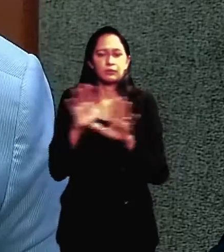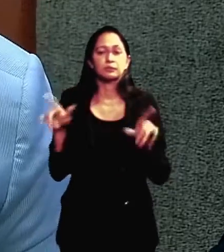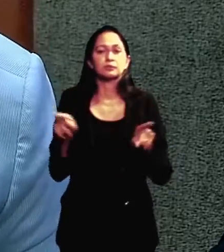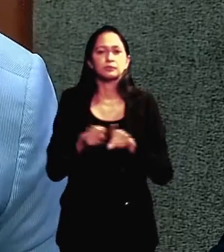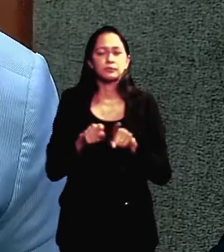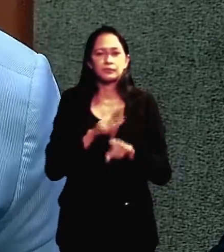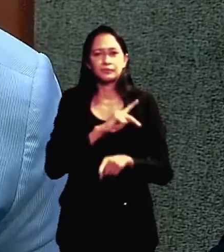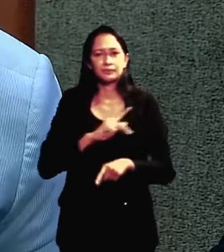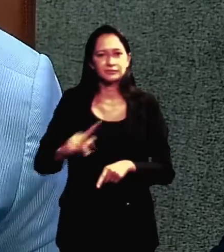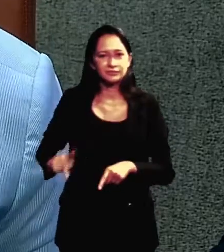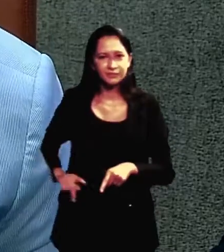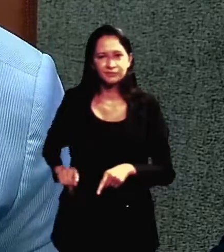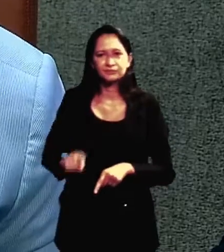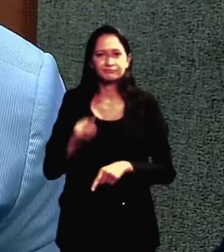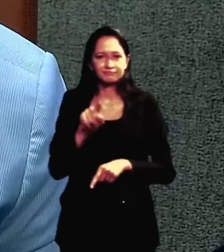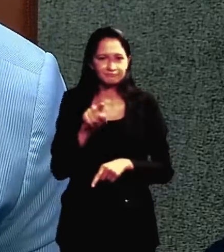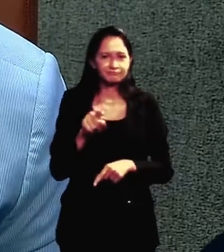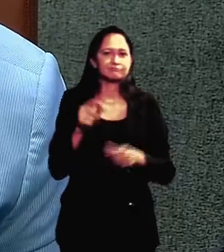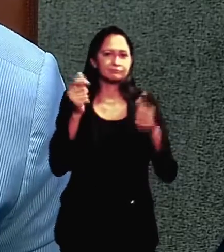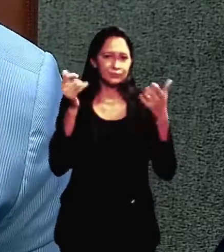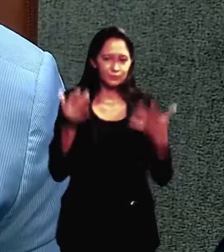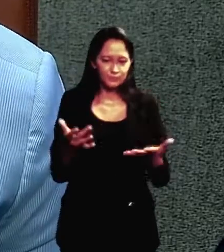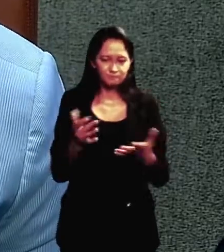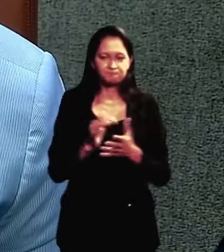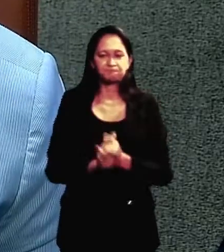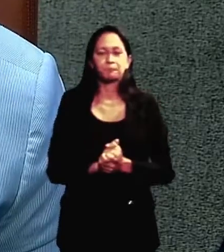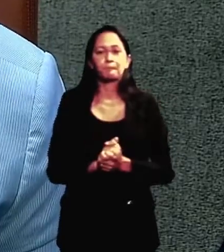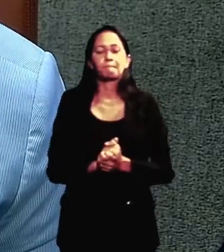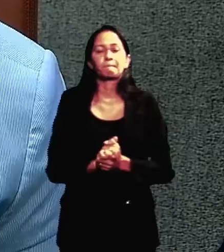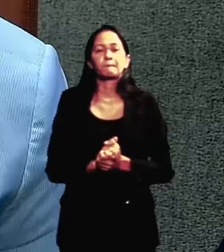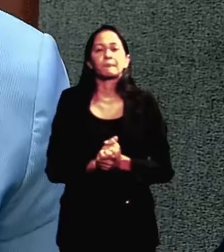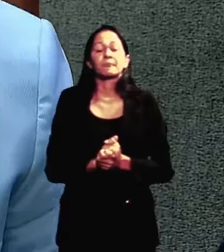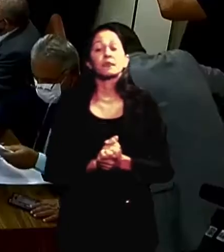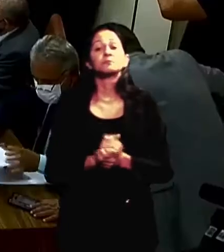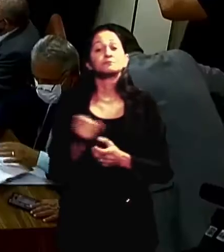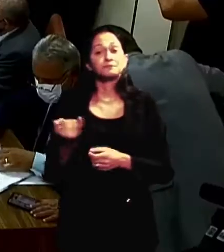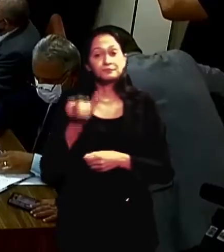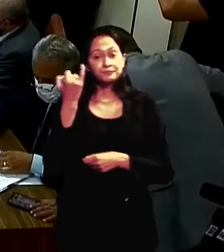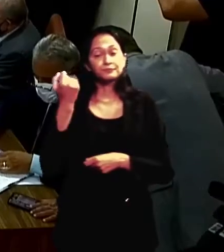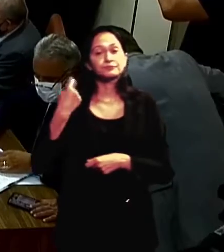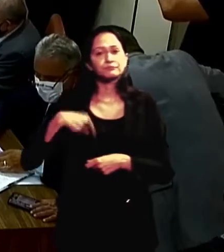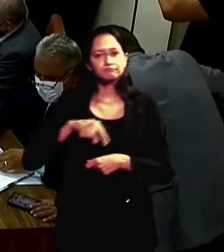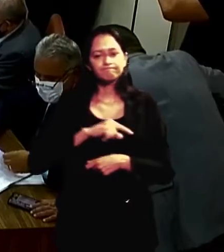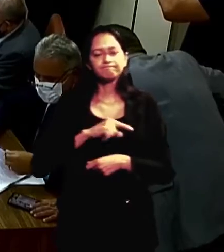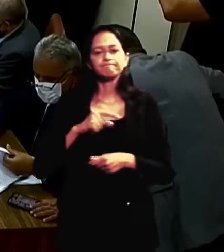presidente da CCJ, Henrique Alves. É muito importante a gente se atentar